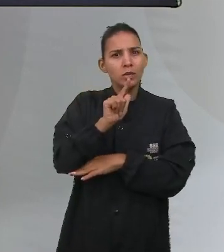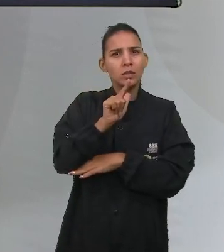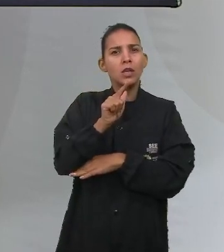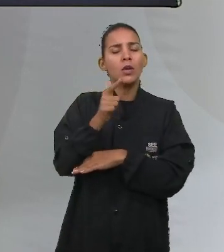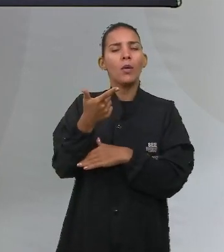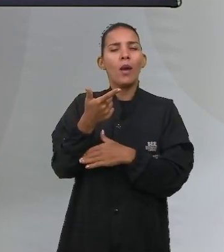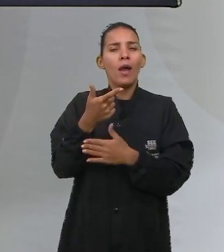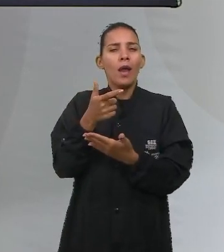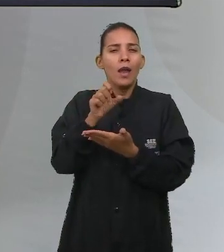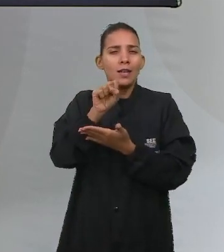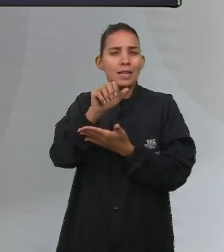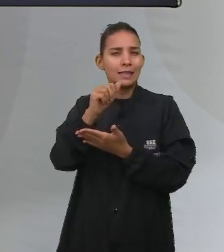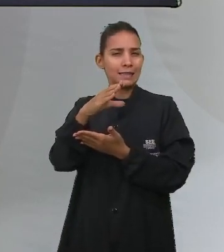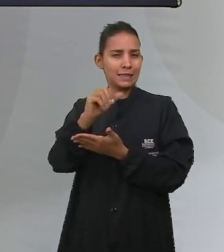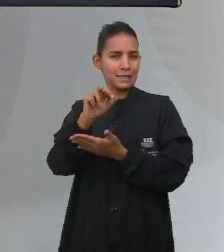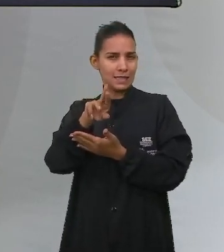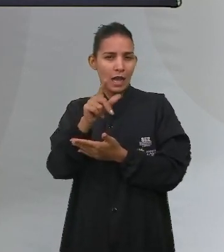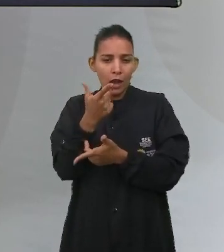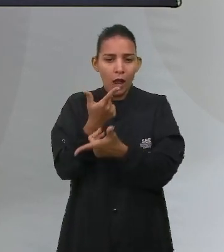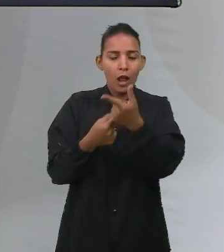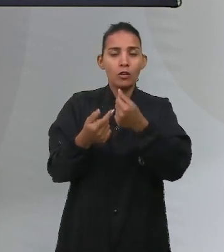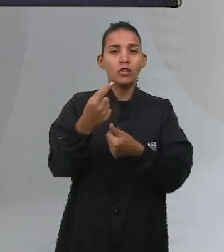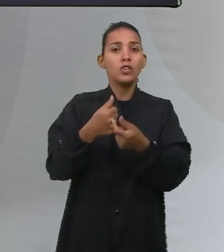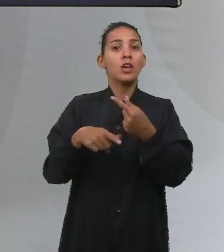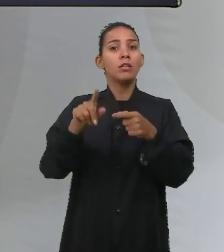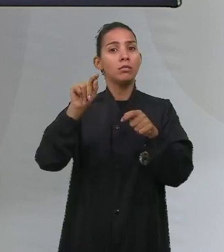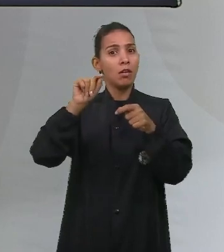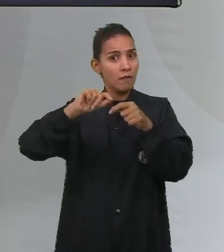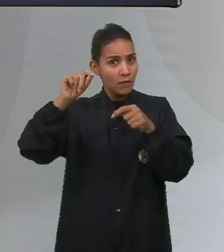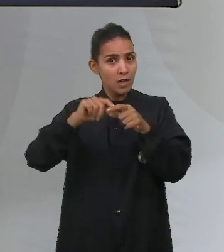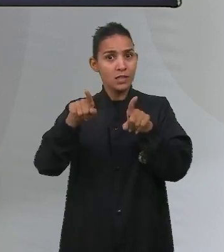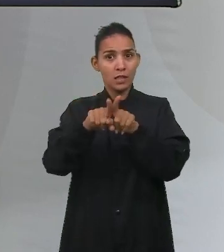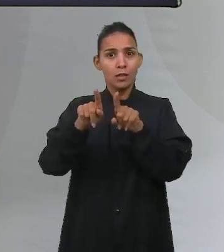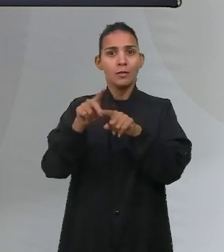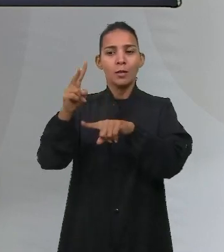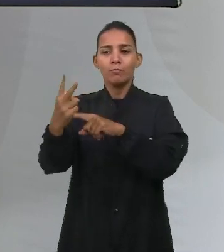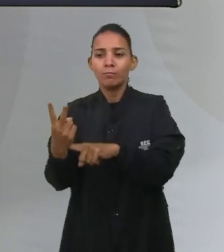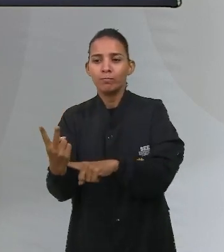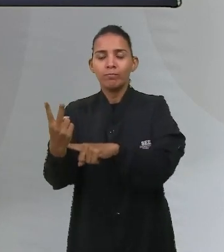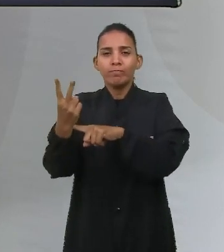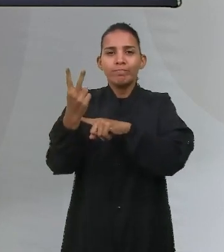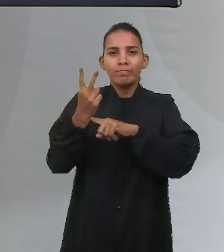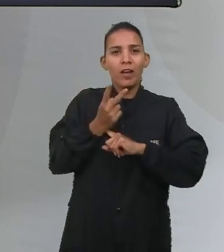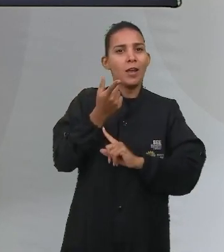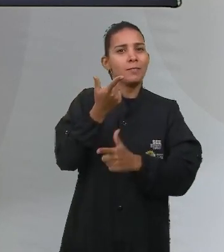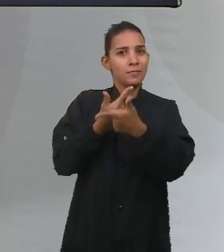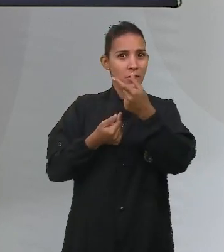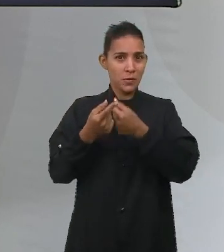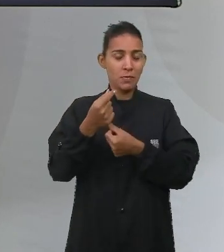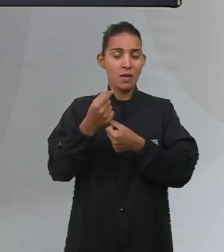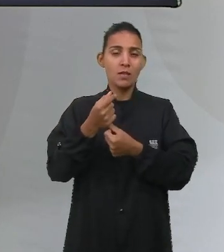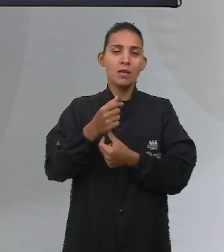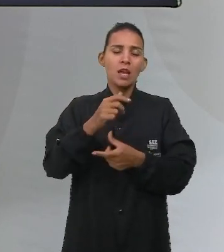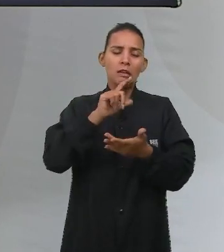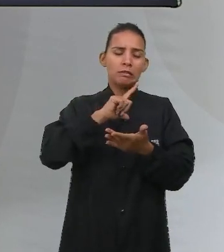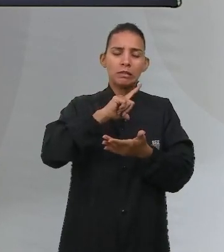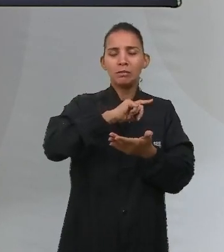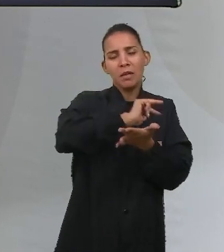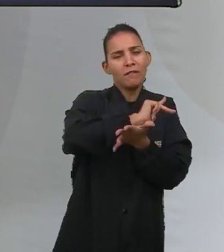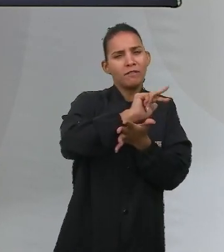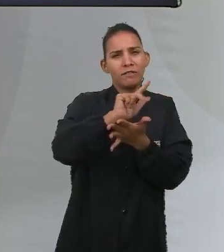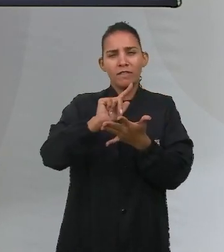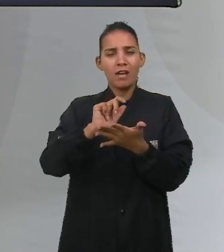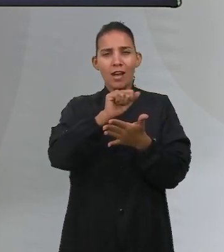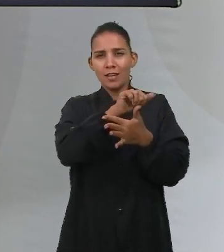um empréstimo, dentre outras atividades bancárias que me são permitidas? Ou eu estou